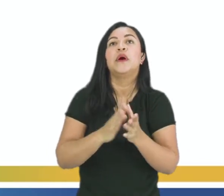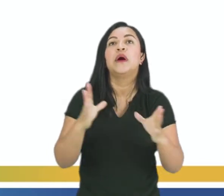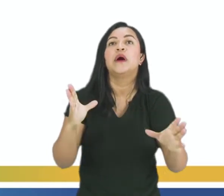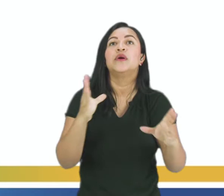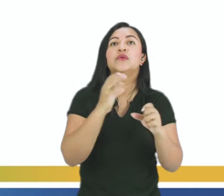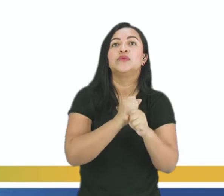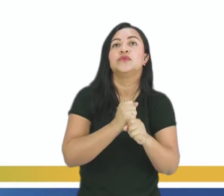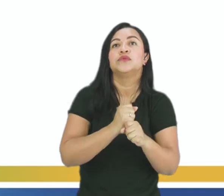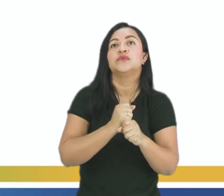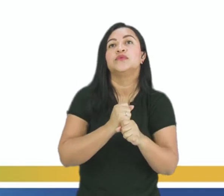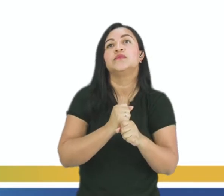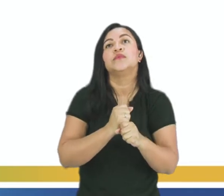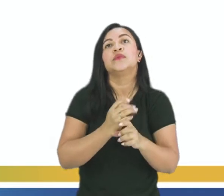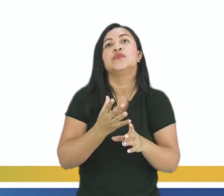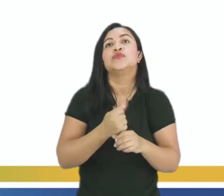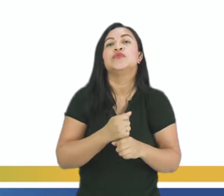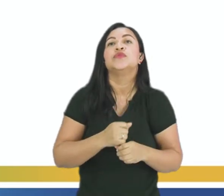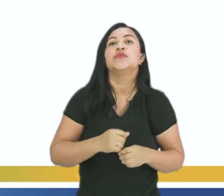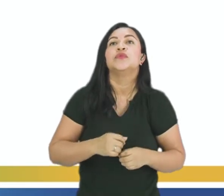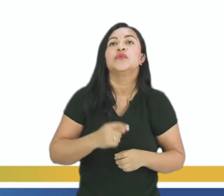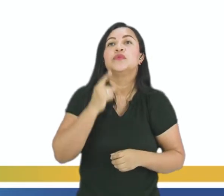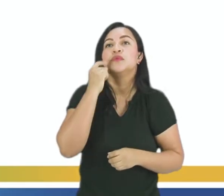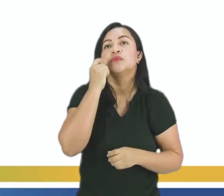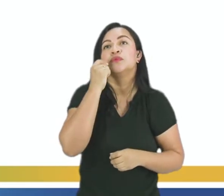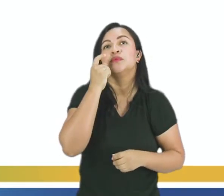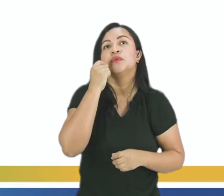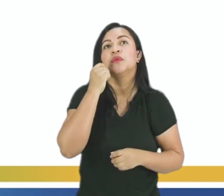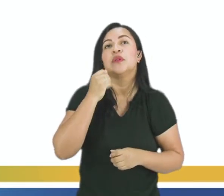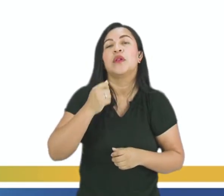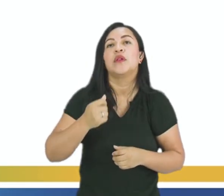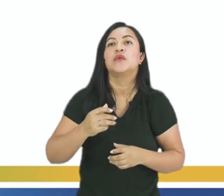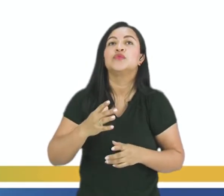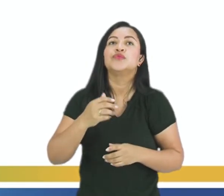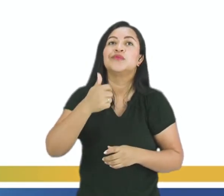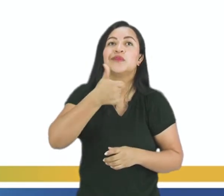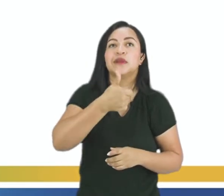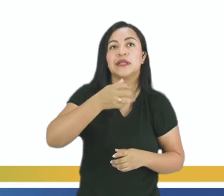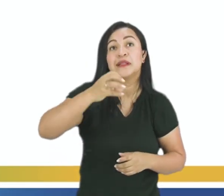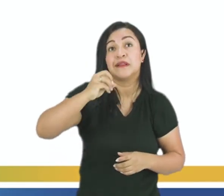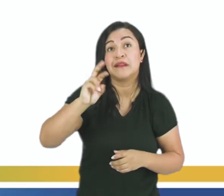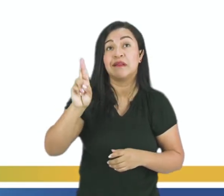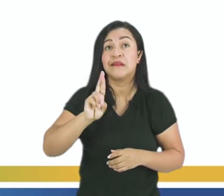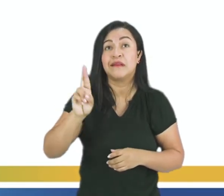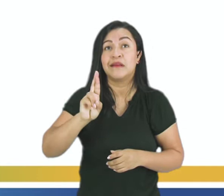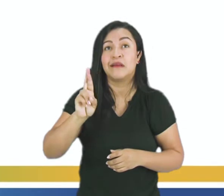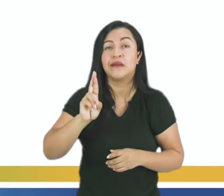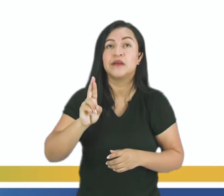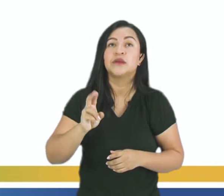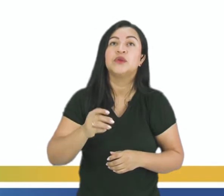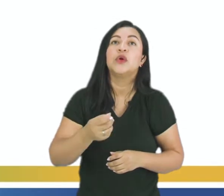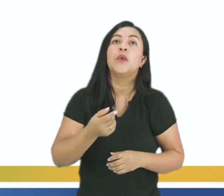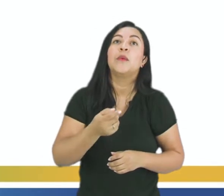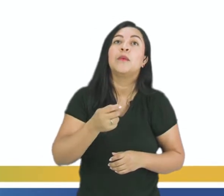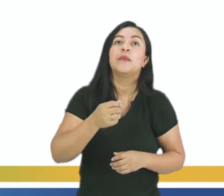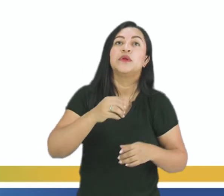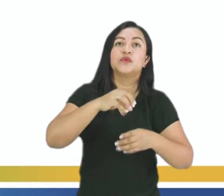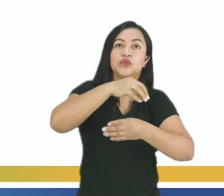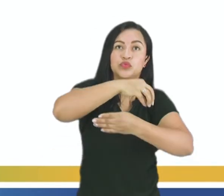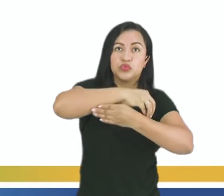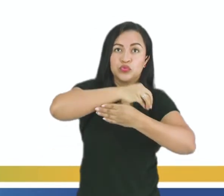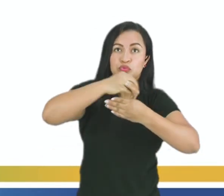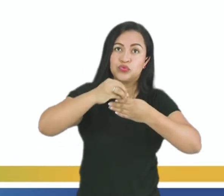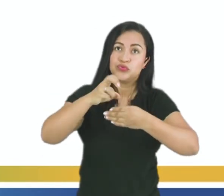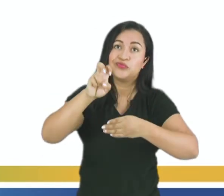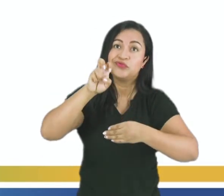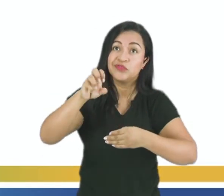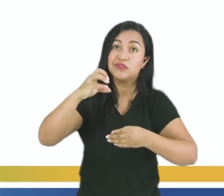2 lápis e um estojo é R$10. O preço do estojo é R$5 mais barato que o